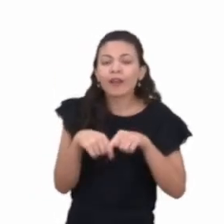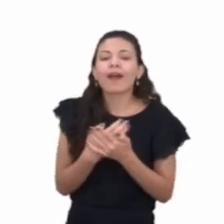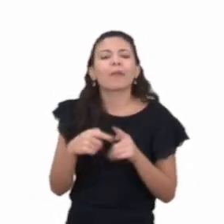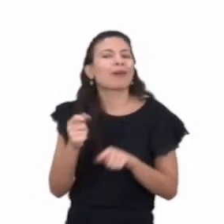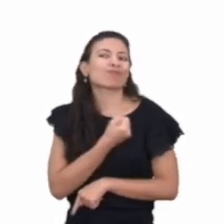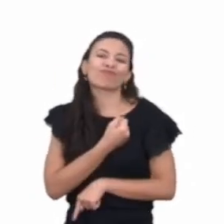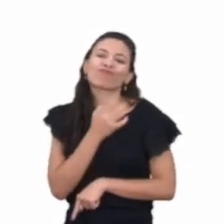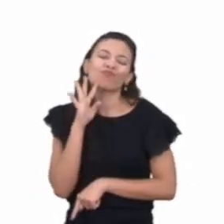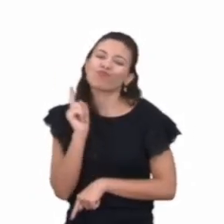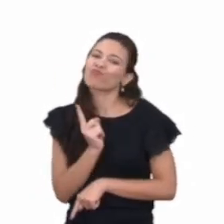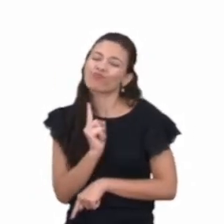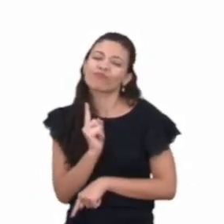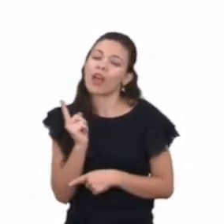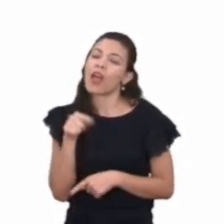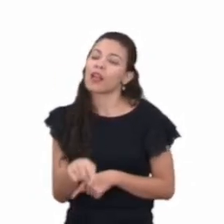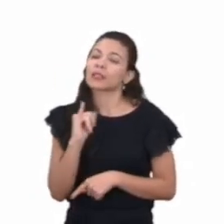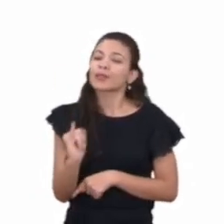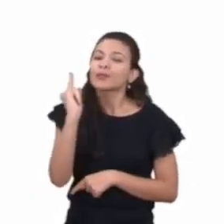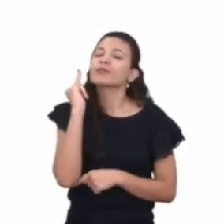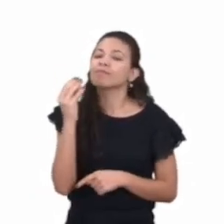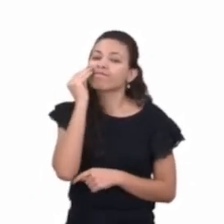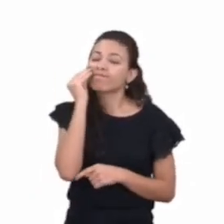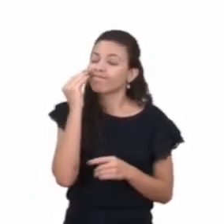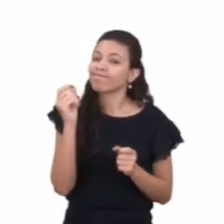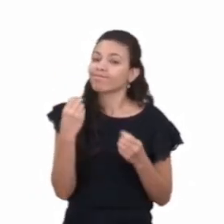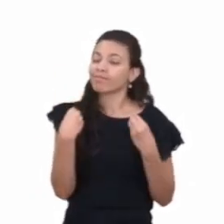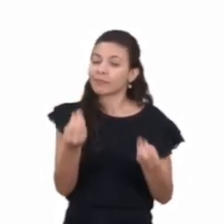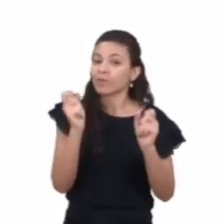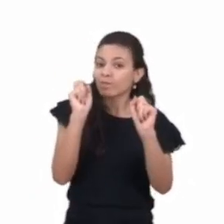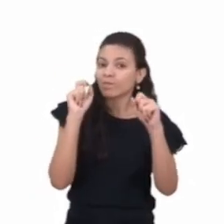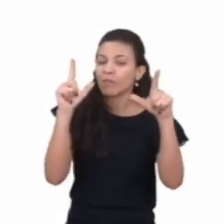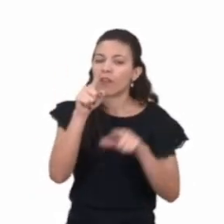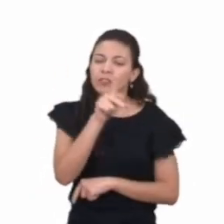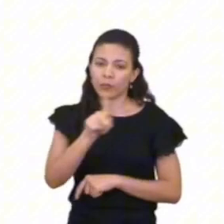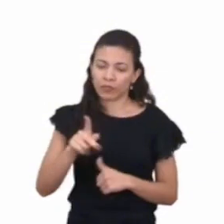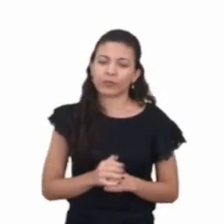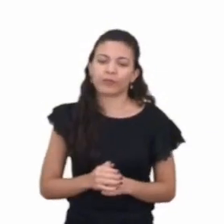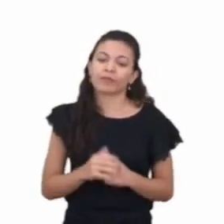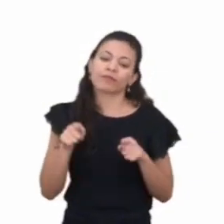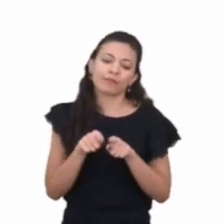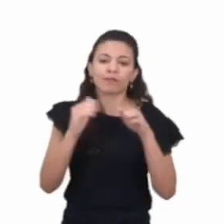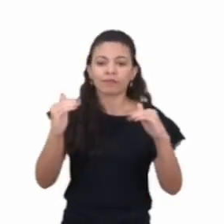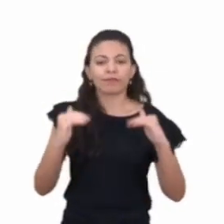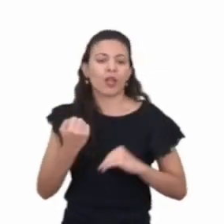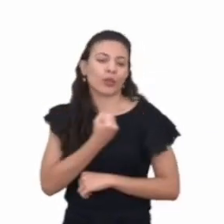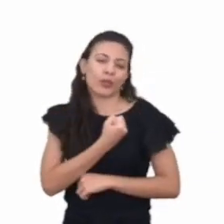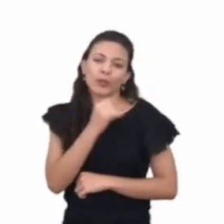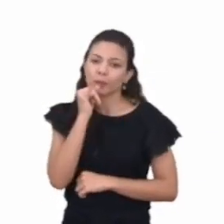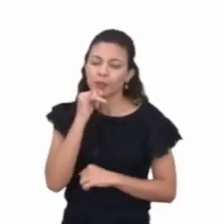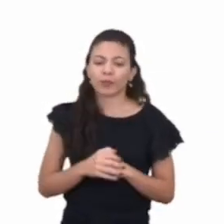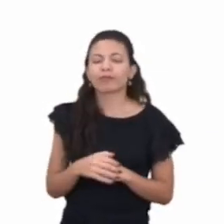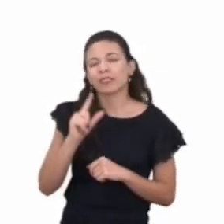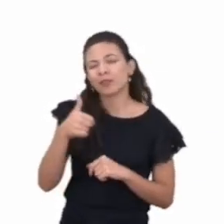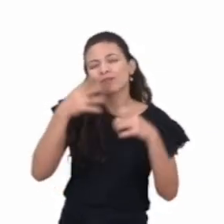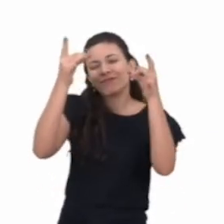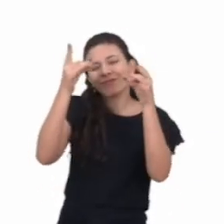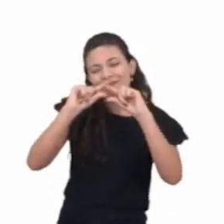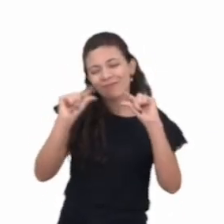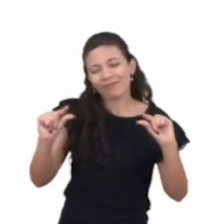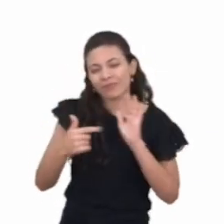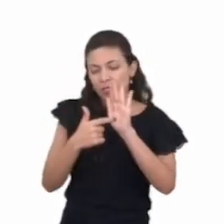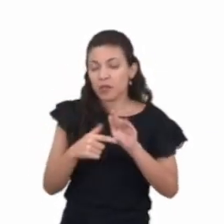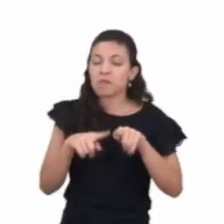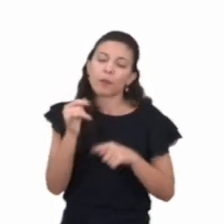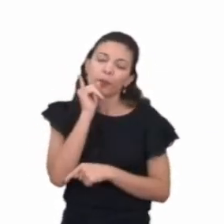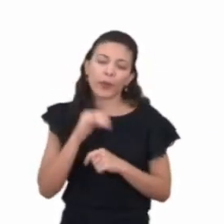uma nota que não tá tão legal, então prioridade alta, vai acender esse alarme ali, essa indicação ali pro professor. Quando eu tiver uma nota ali, depois a gente pode passar certinho as faixas, tá, dessas